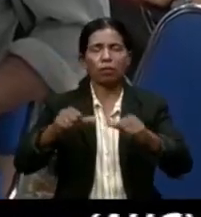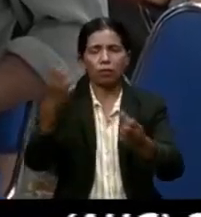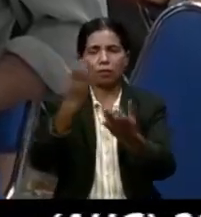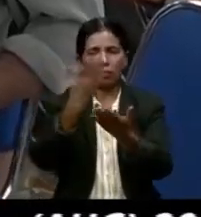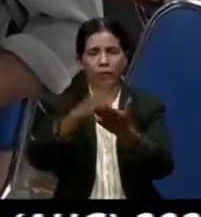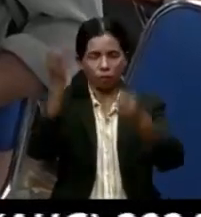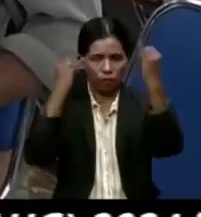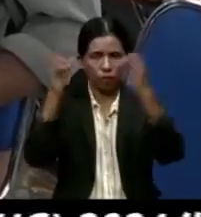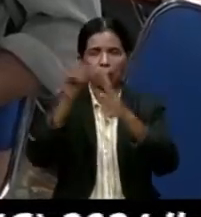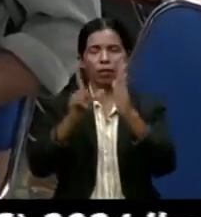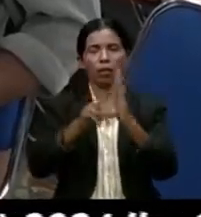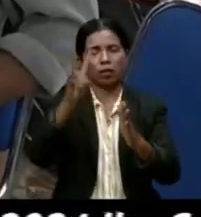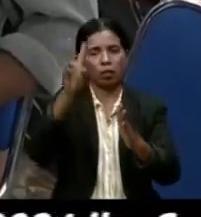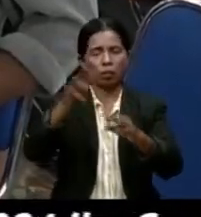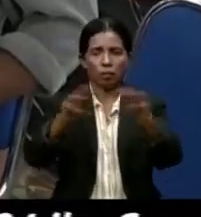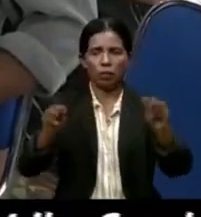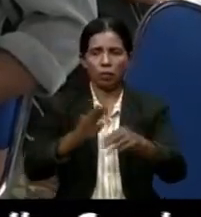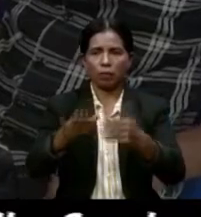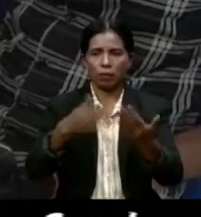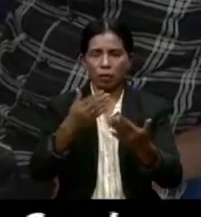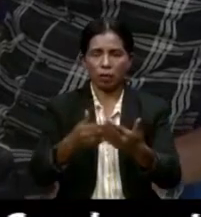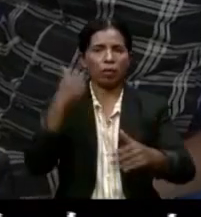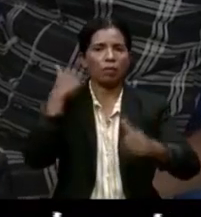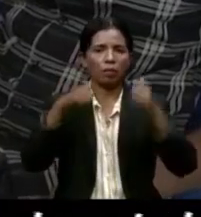a decreto-lei Ruane e a município Sira no